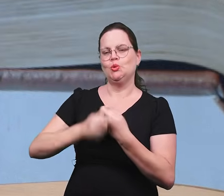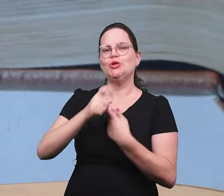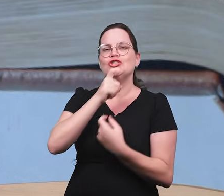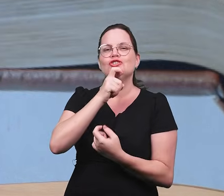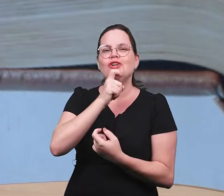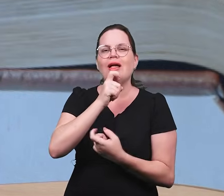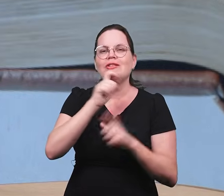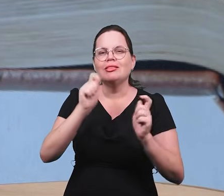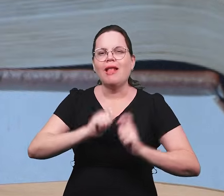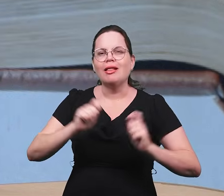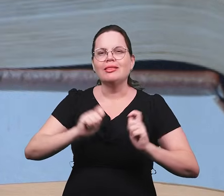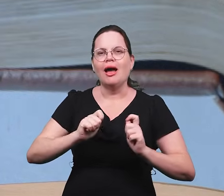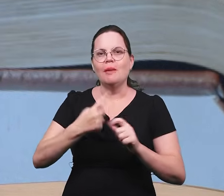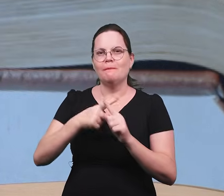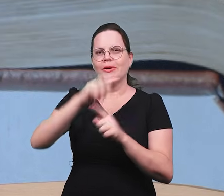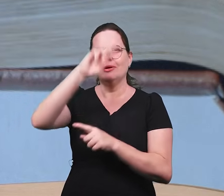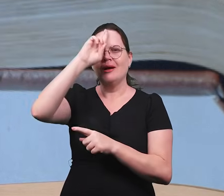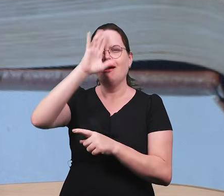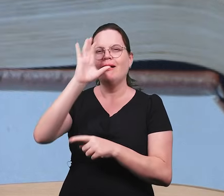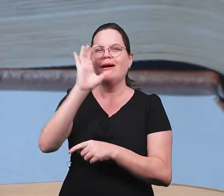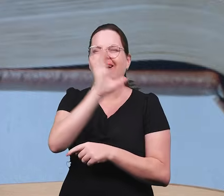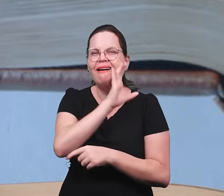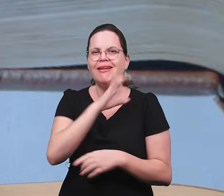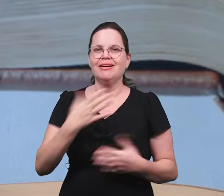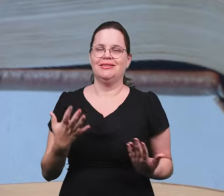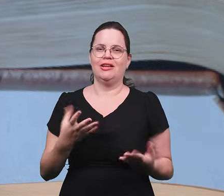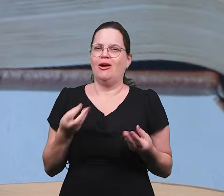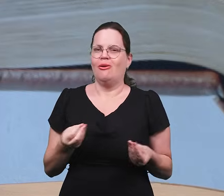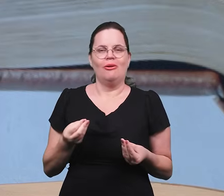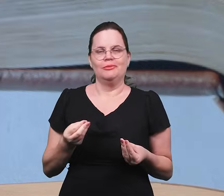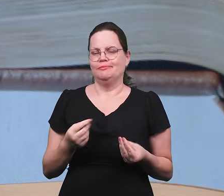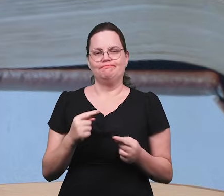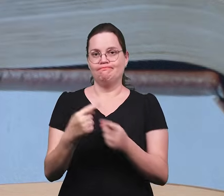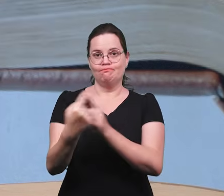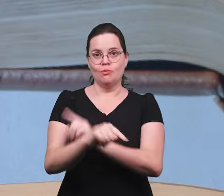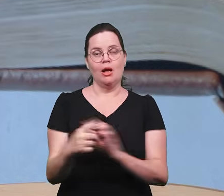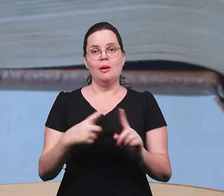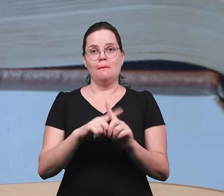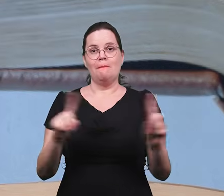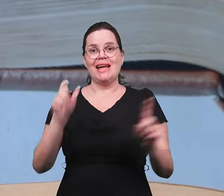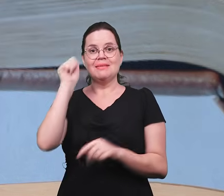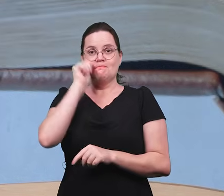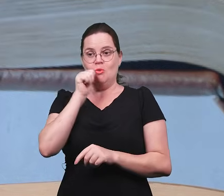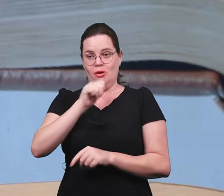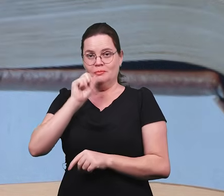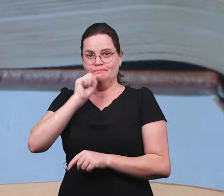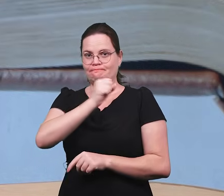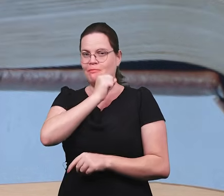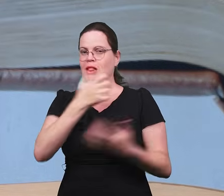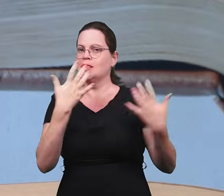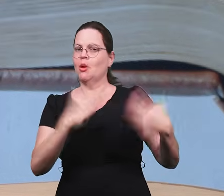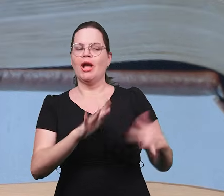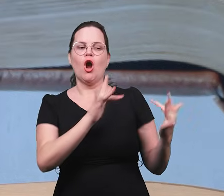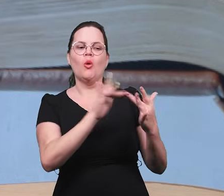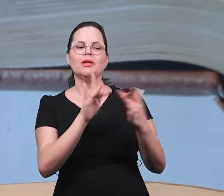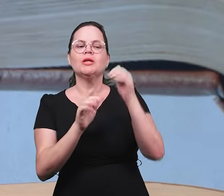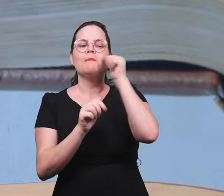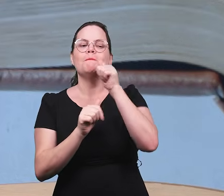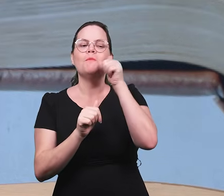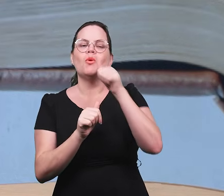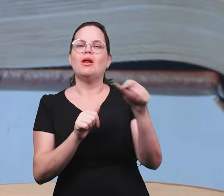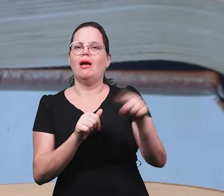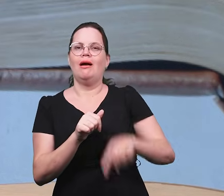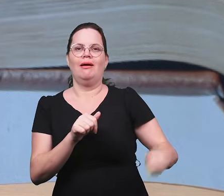não, apesar, né, de ser um judeu, ele se dirige a ela, ele fala com ela